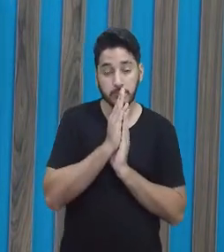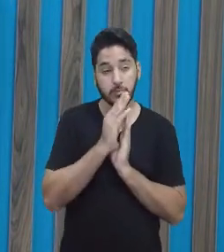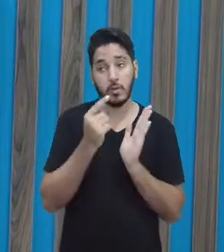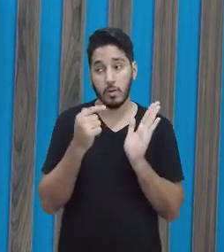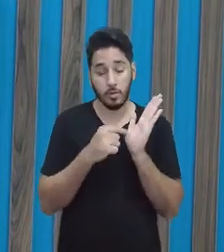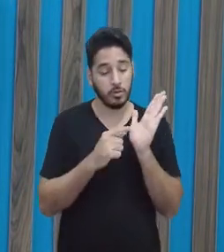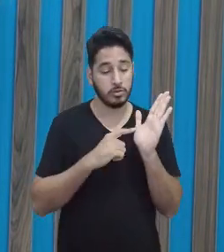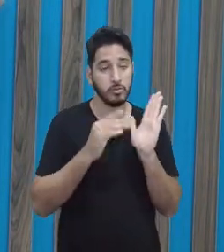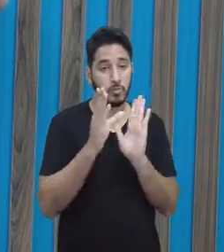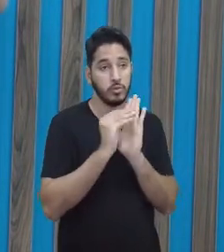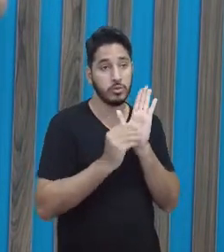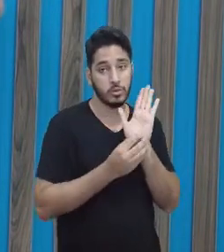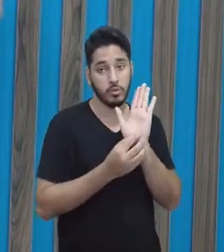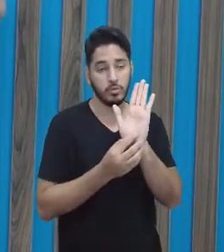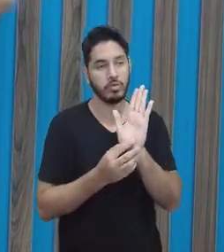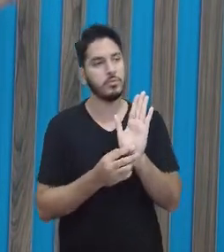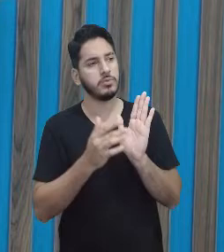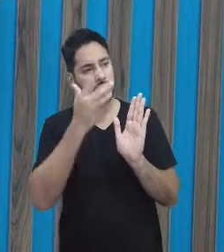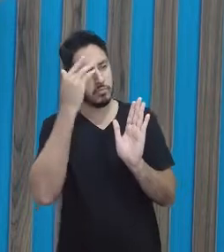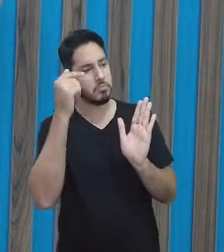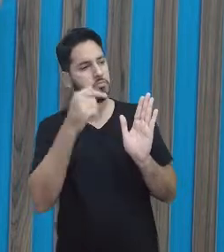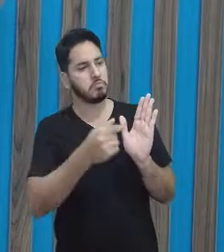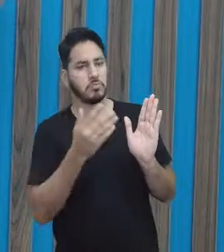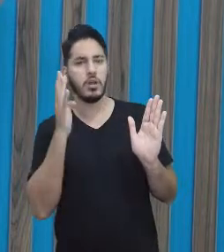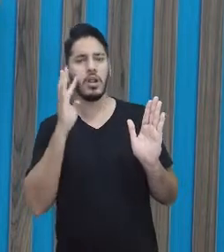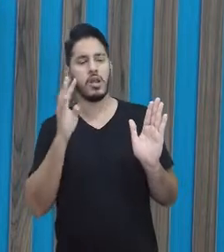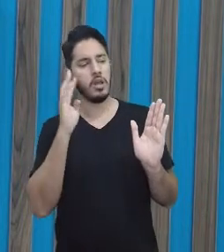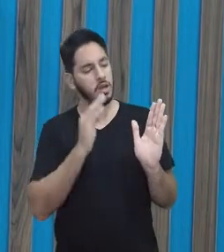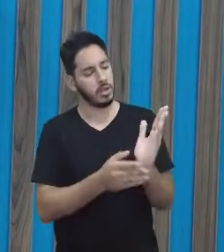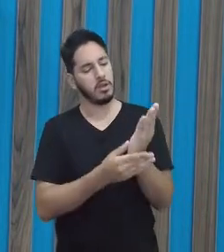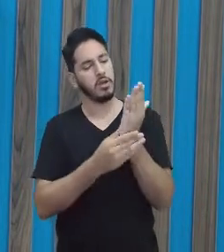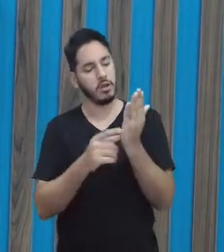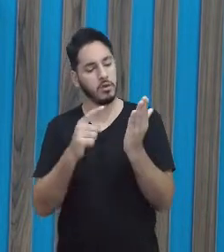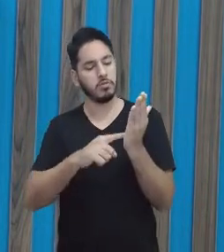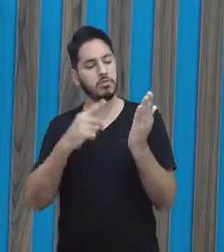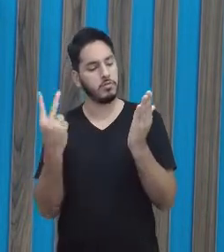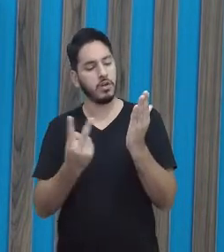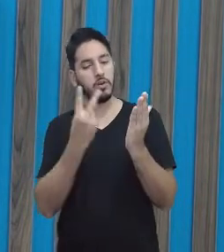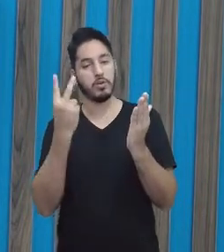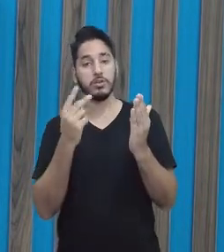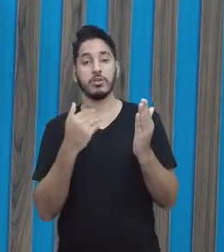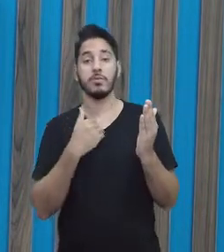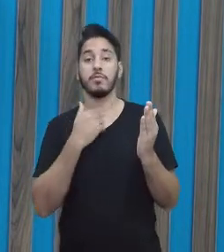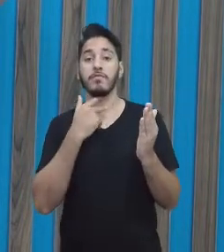trazerem conteúdo e serem conhecidas, né? Então, deu mais